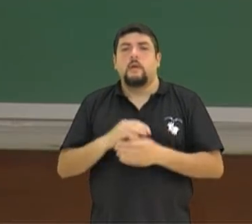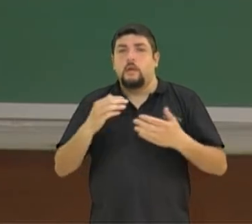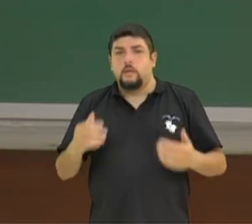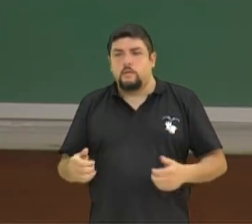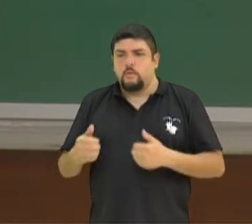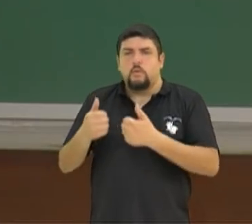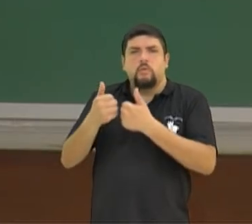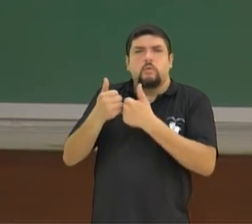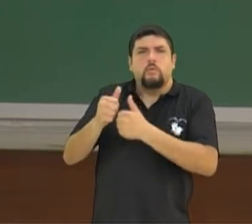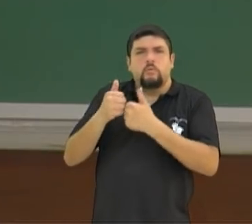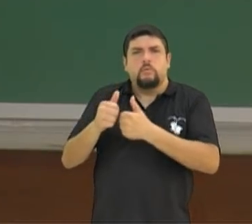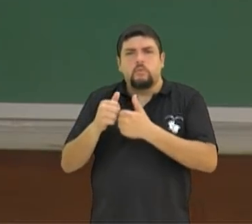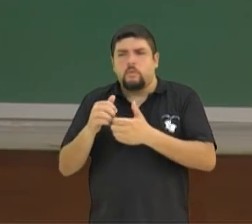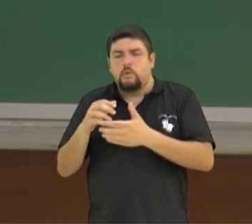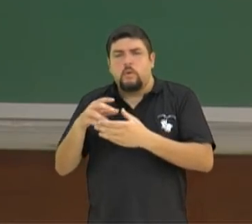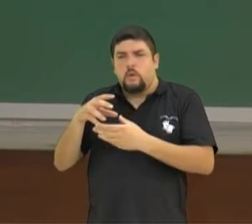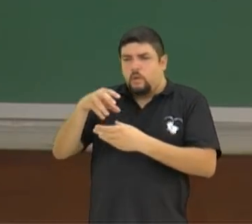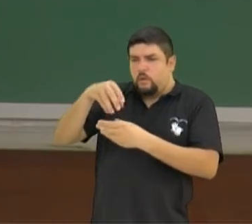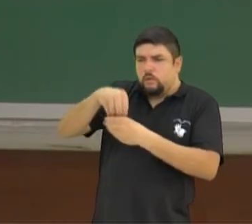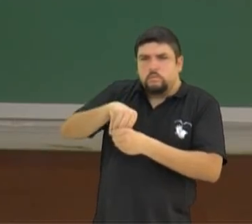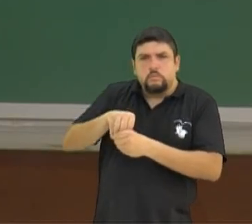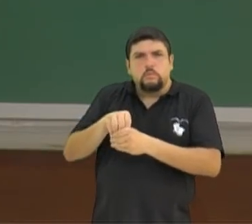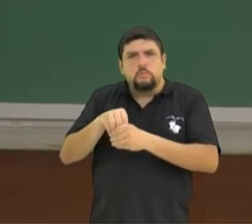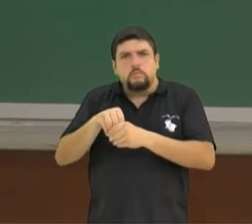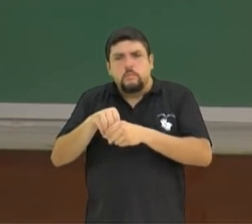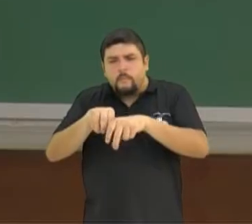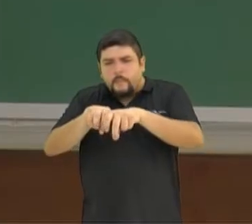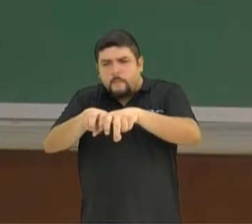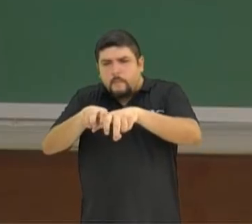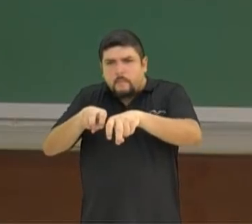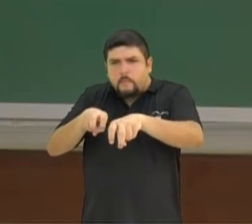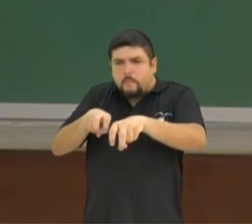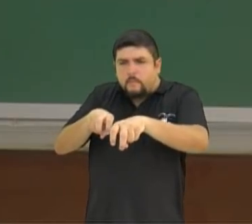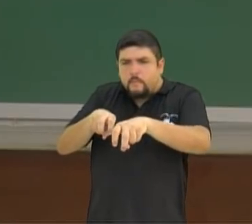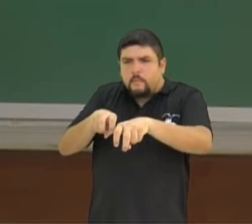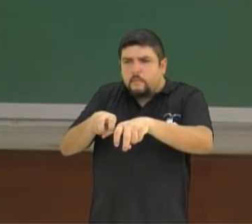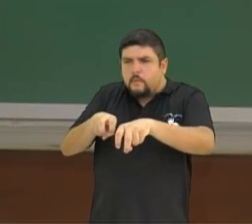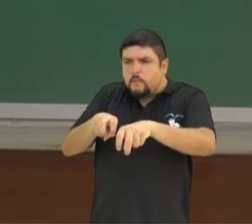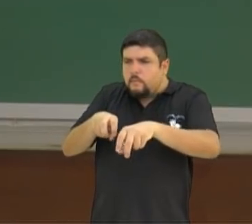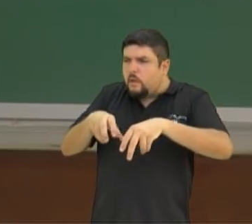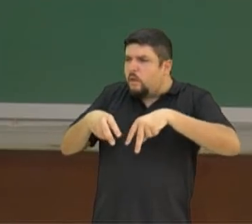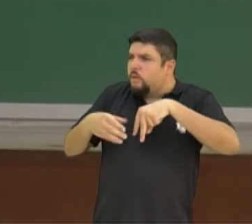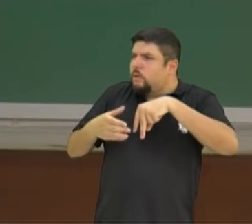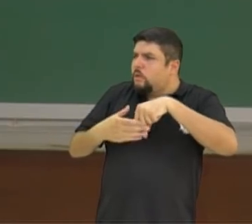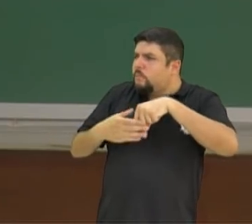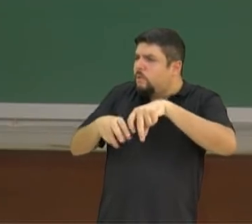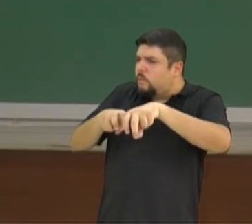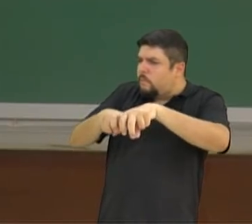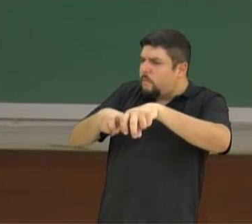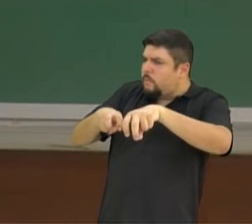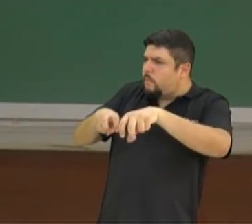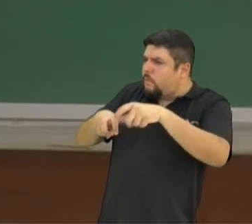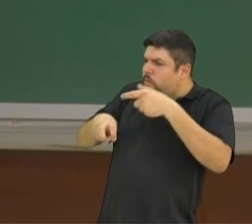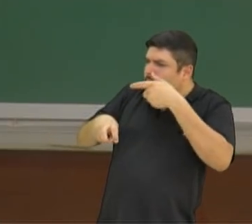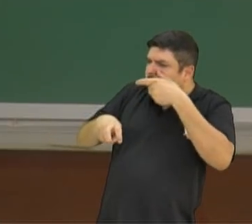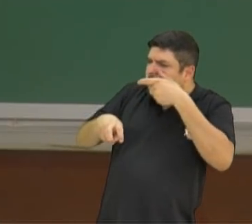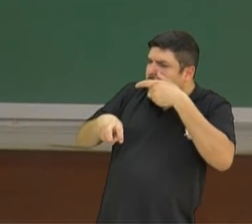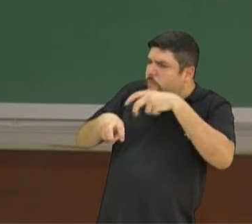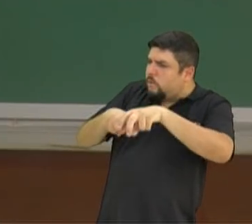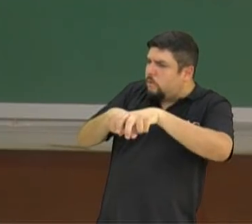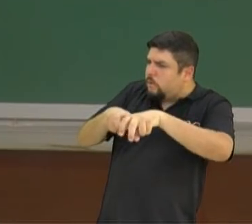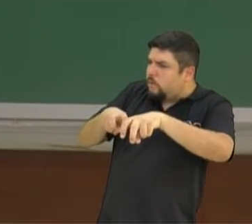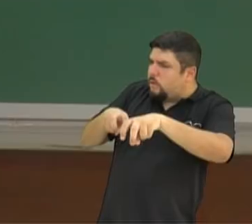de pernas. Né? Então, observem ali a relação de metonímia, né, da pessoa que está observando e